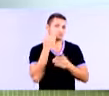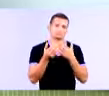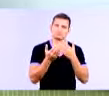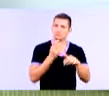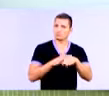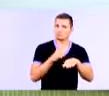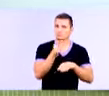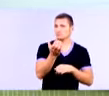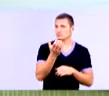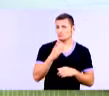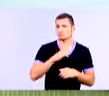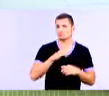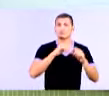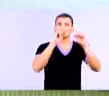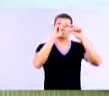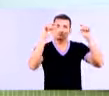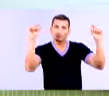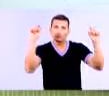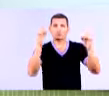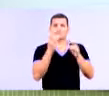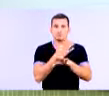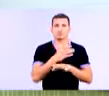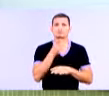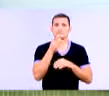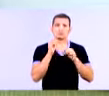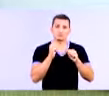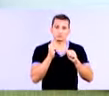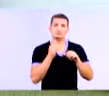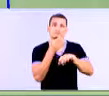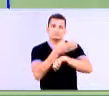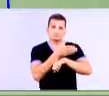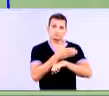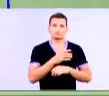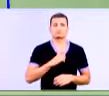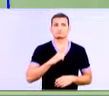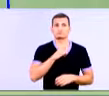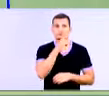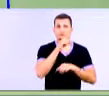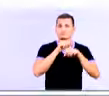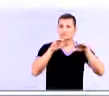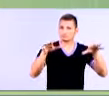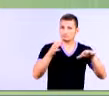vai ter o endereço completo e vai estar lá disponibilizado para vocês.